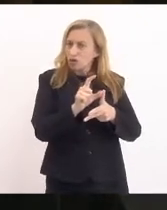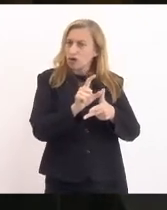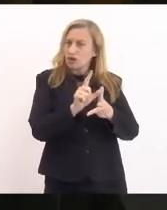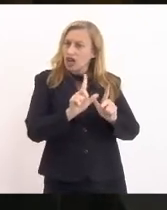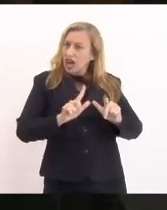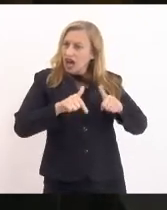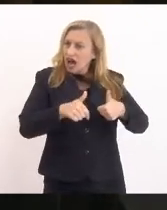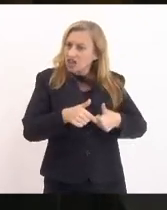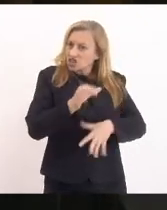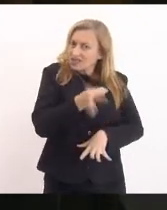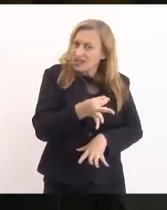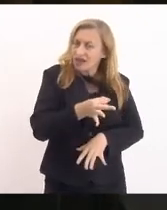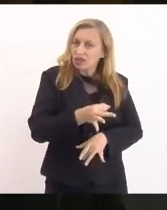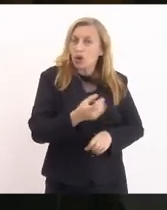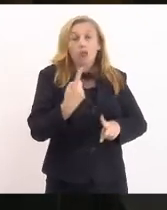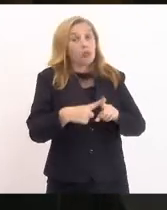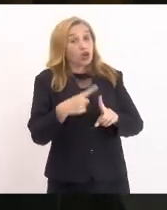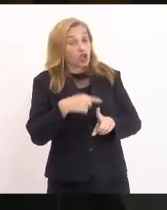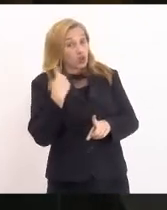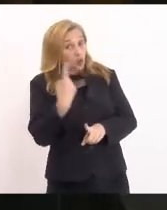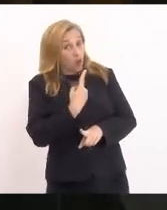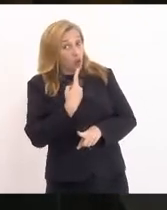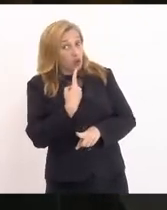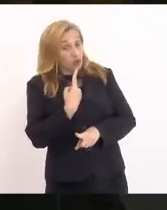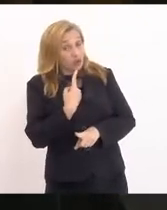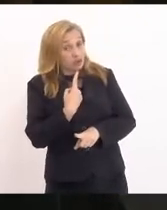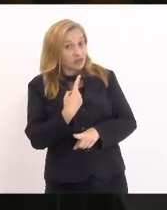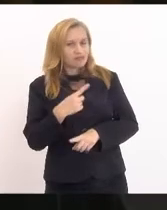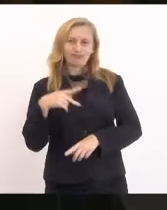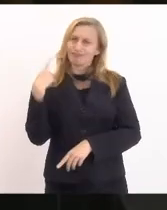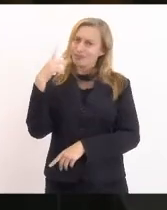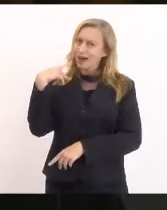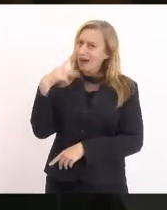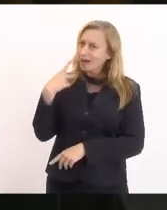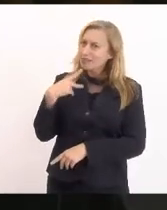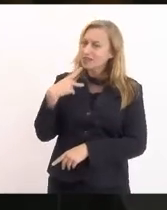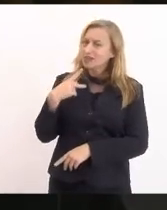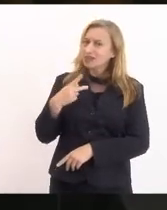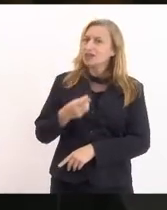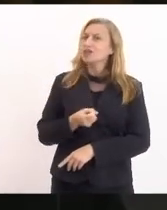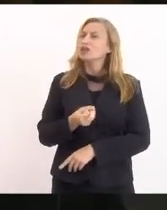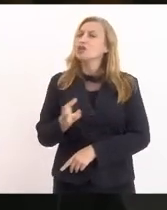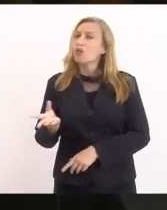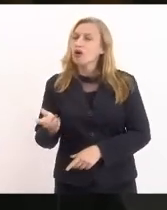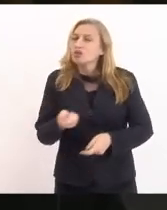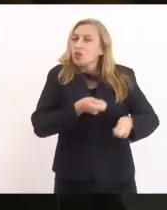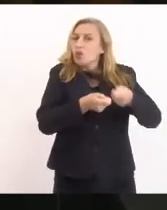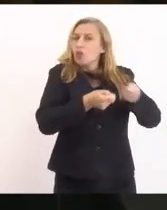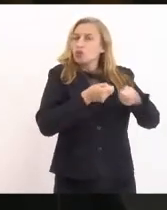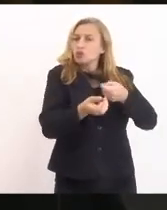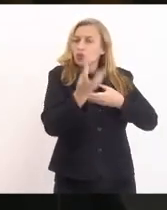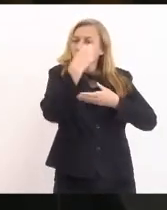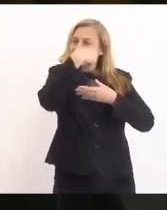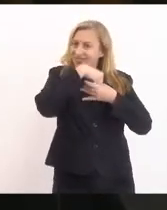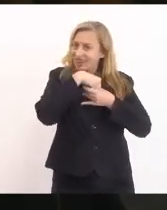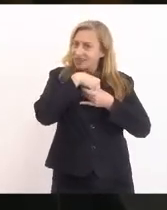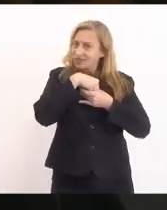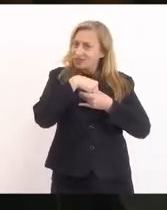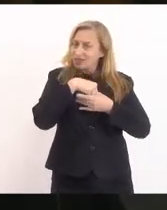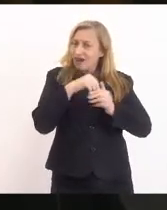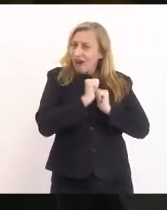funcionem, porque nós tentaremos no Parlamento, enquanto controle externo,